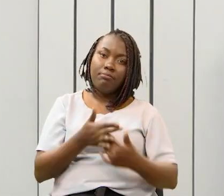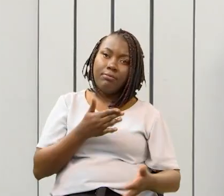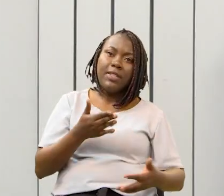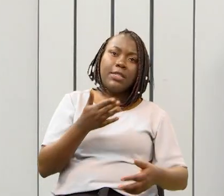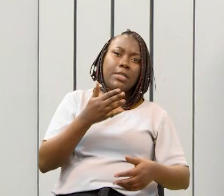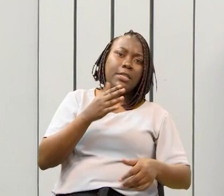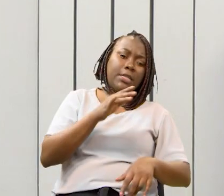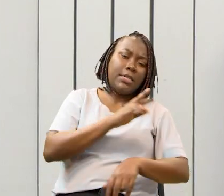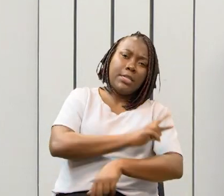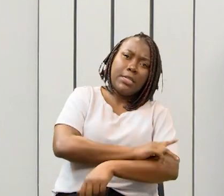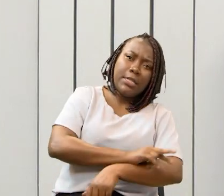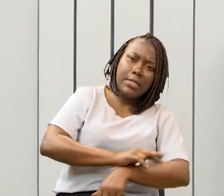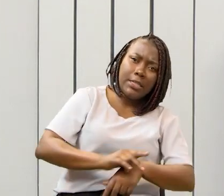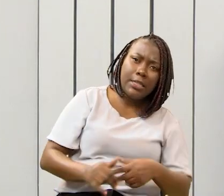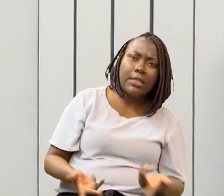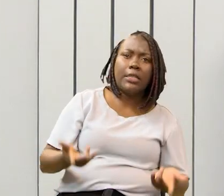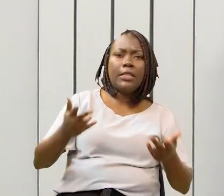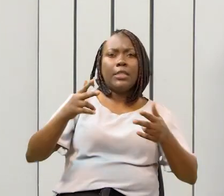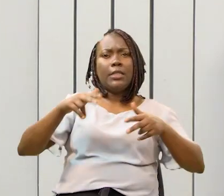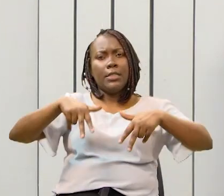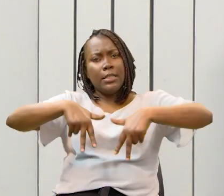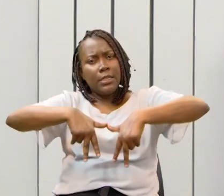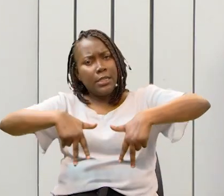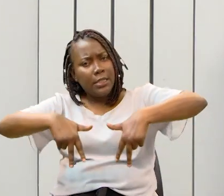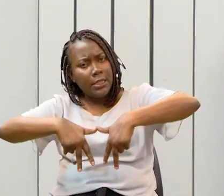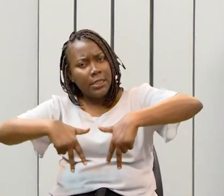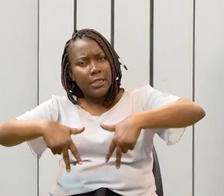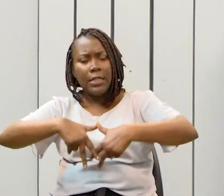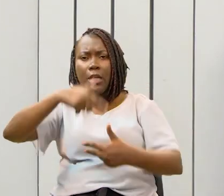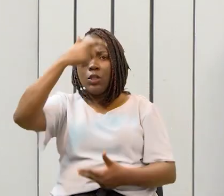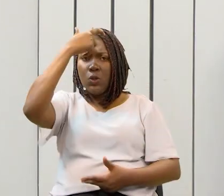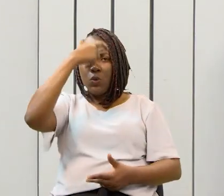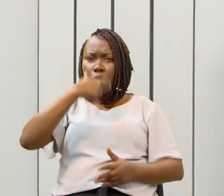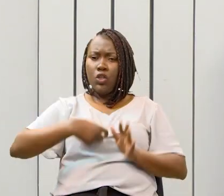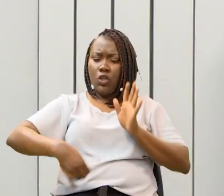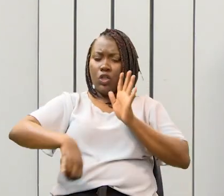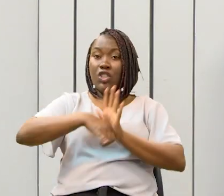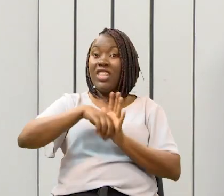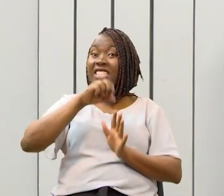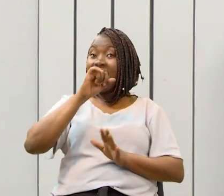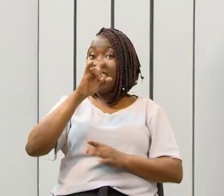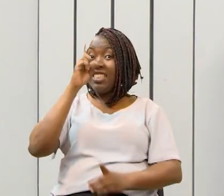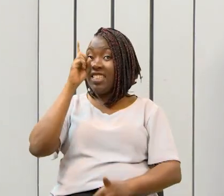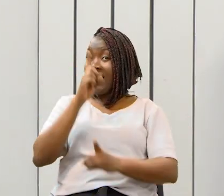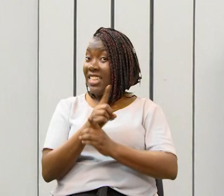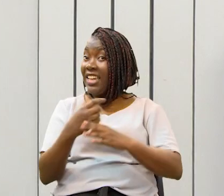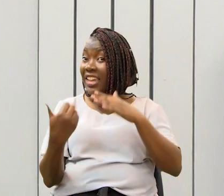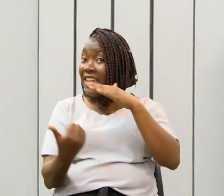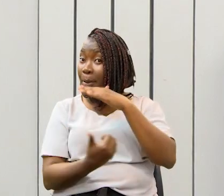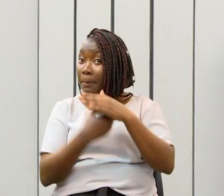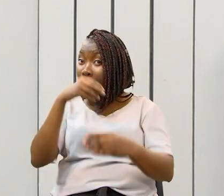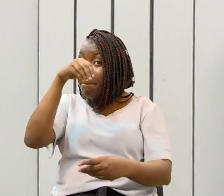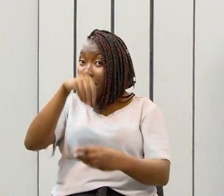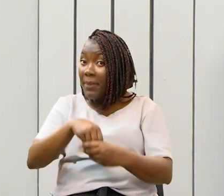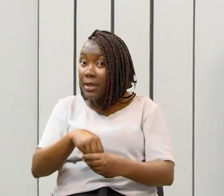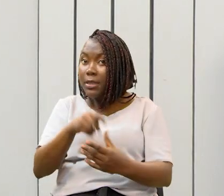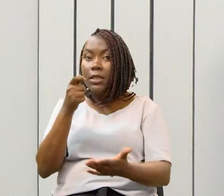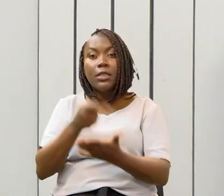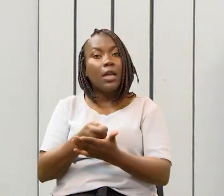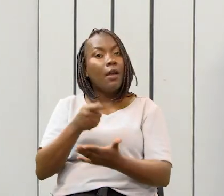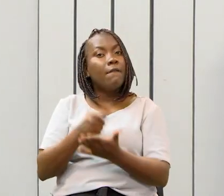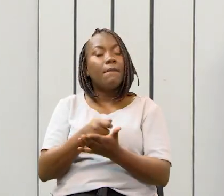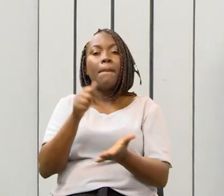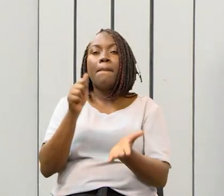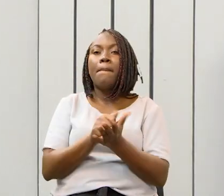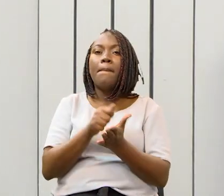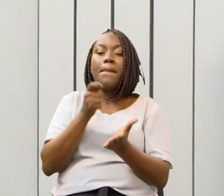por sexo, raça, etnia, origem, idade, se for identificada em uma empresa, ela deverá